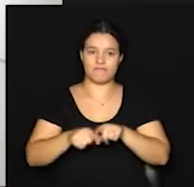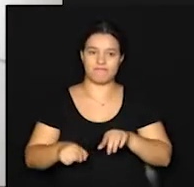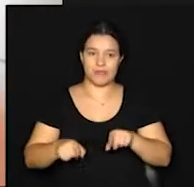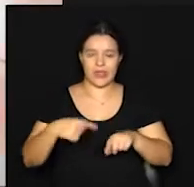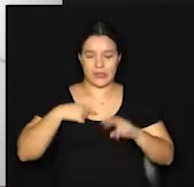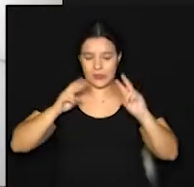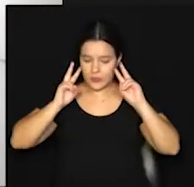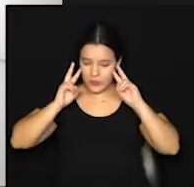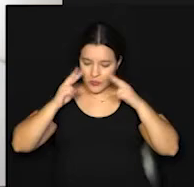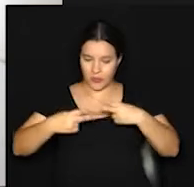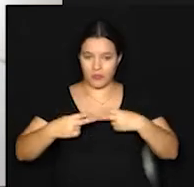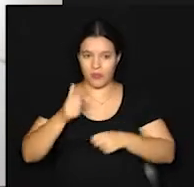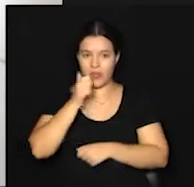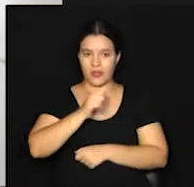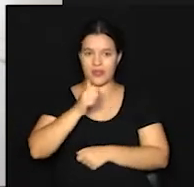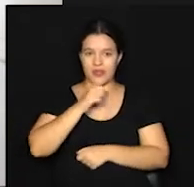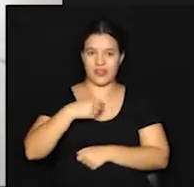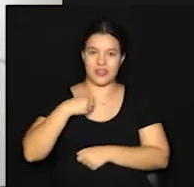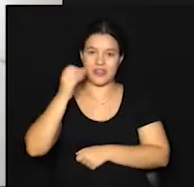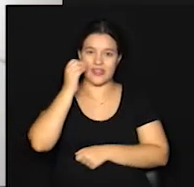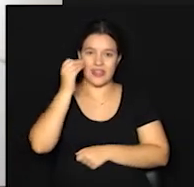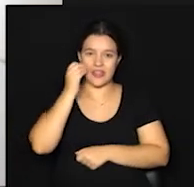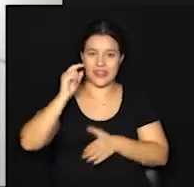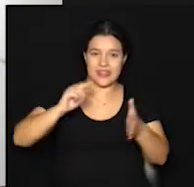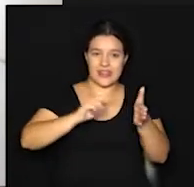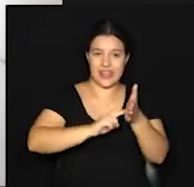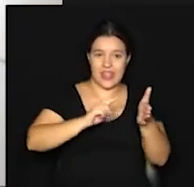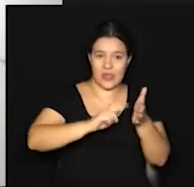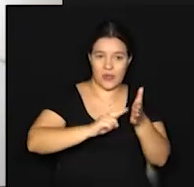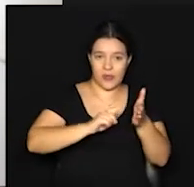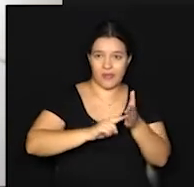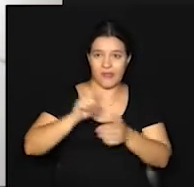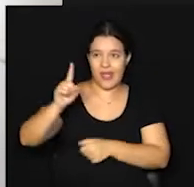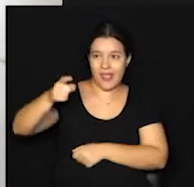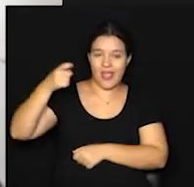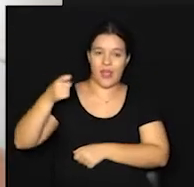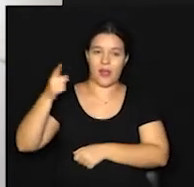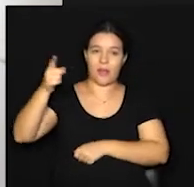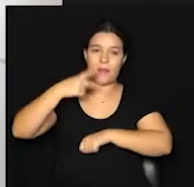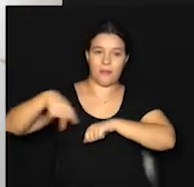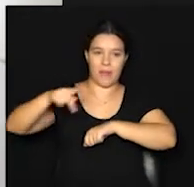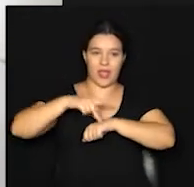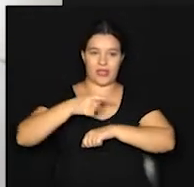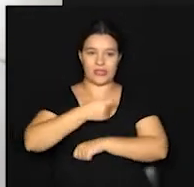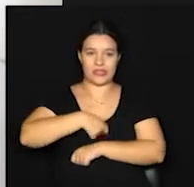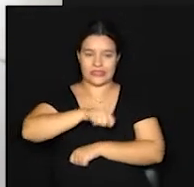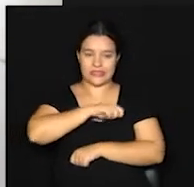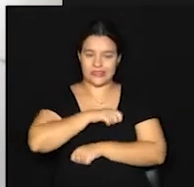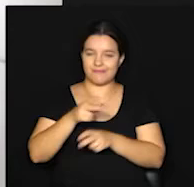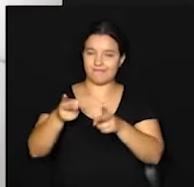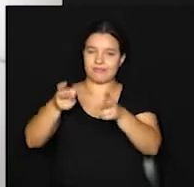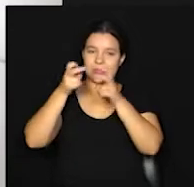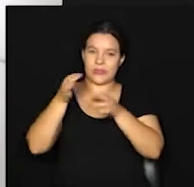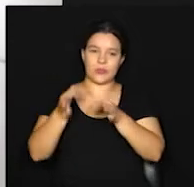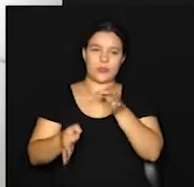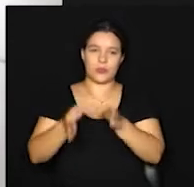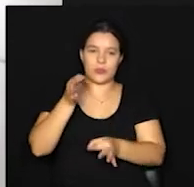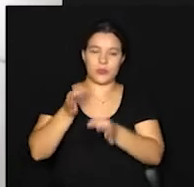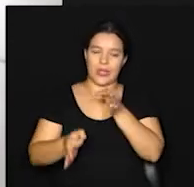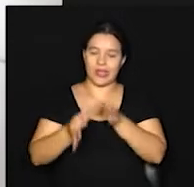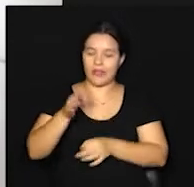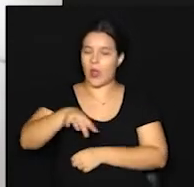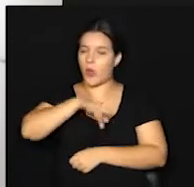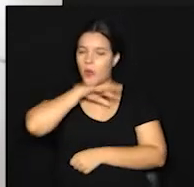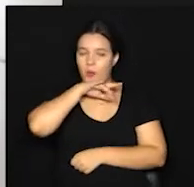mulher, quando eu fui tentar denunciar o meu ex pelas agressões que eu sofria na Espanha, eu vi o quanto o judiciário ele é injusto,